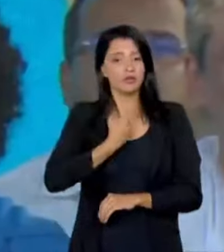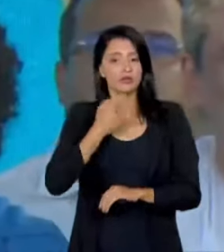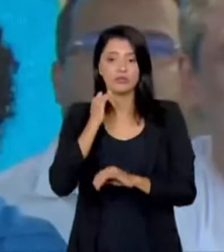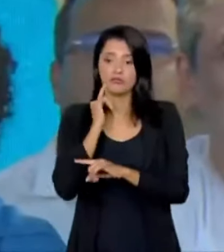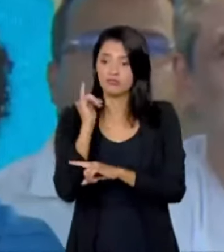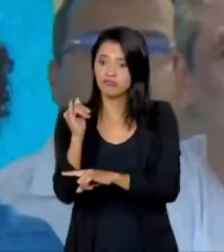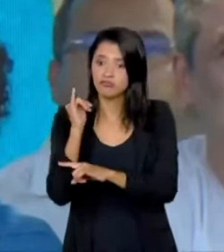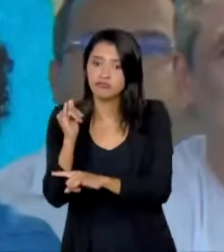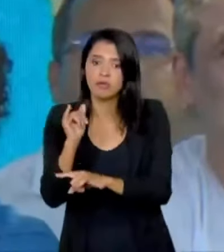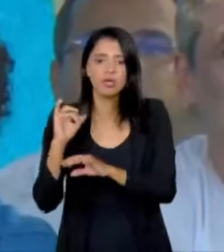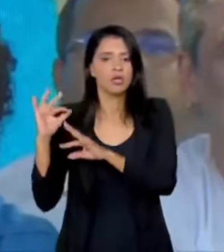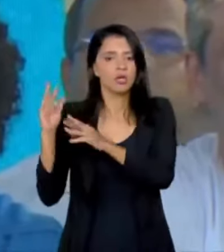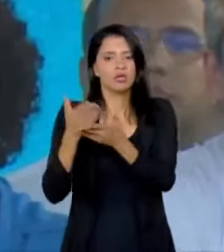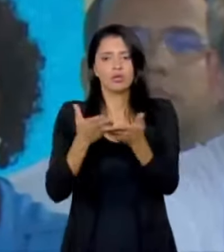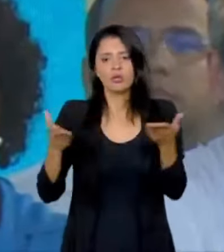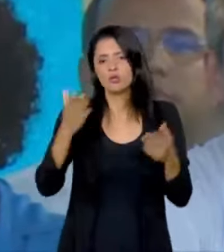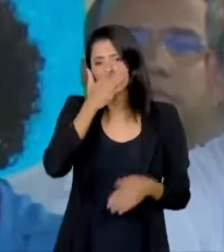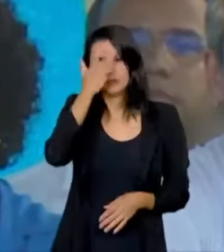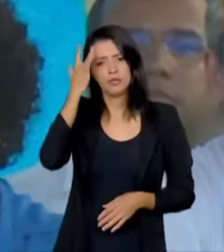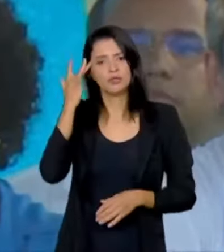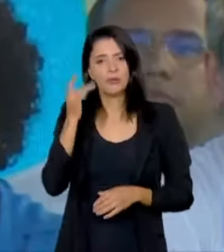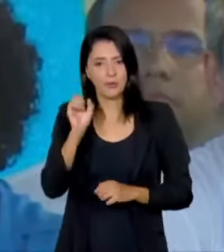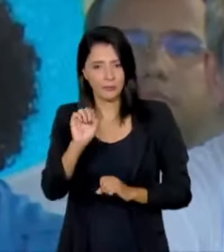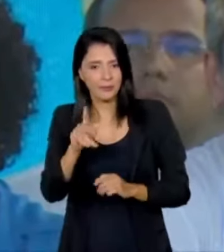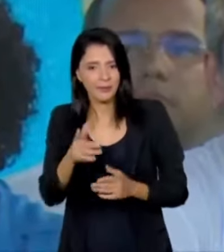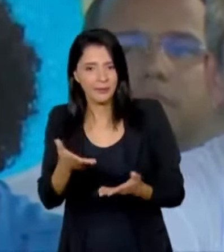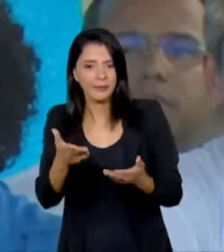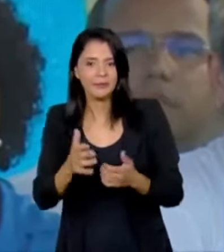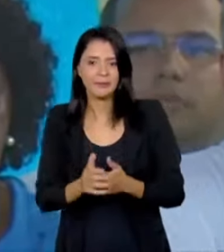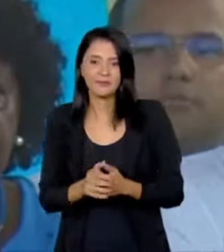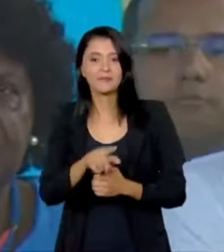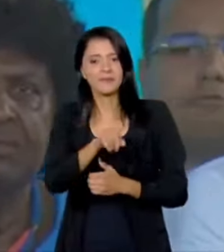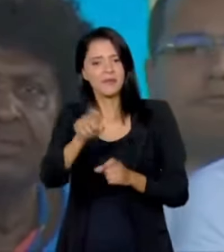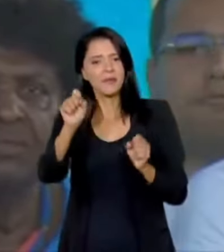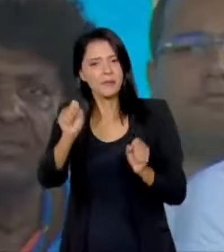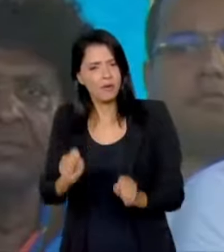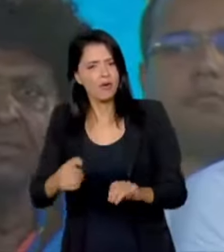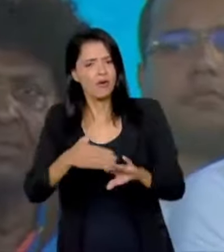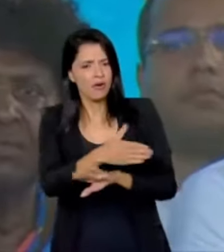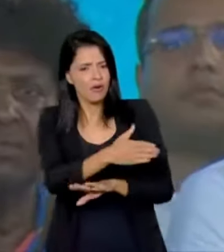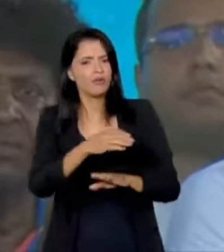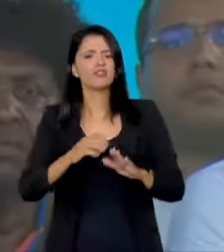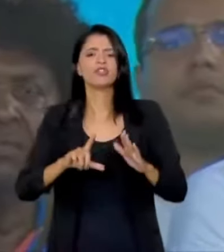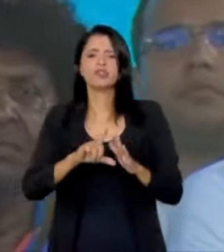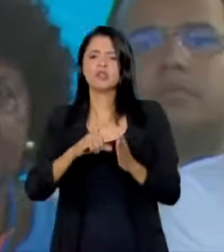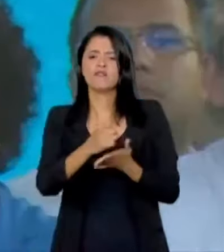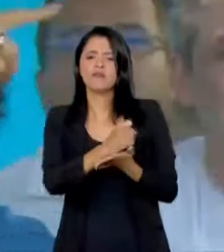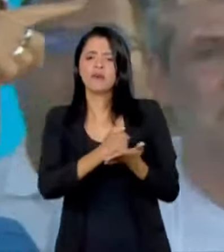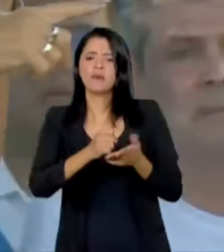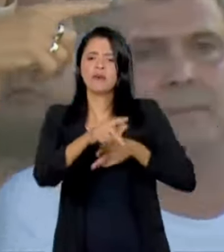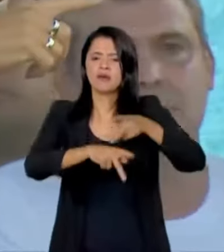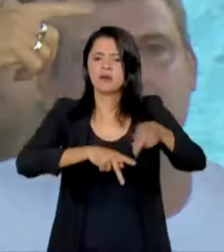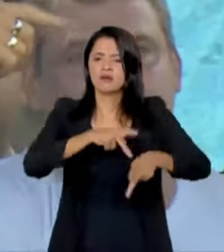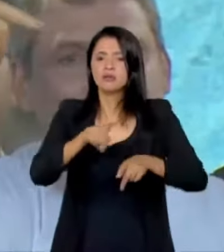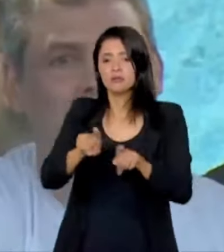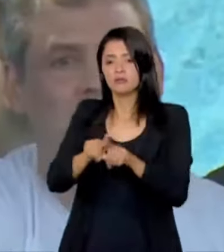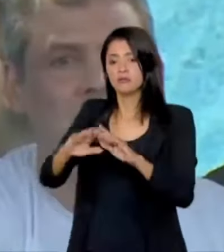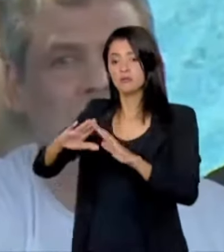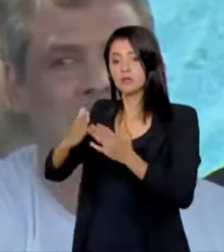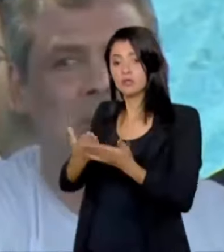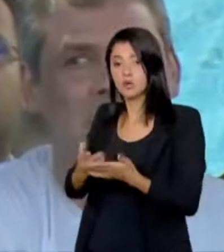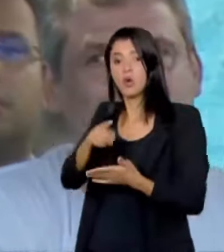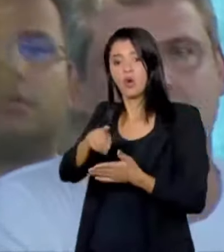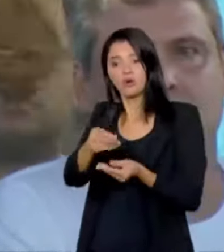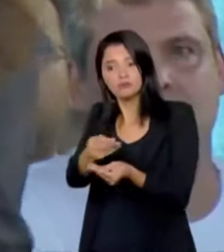essa informação para todas as pessoas, tá? Vocês podem ir na farmácia popular, nas escolas vai estar